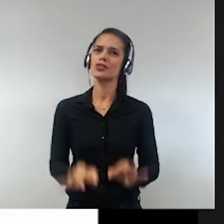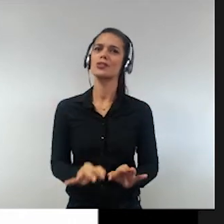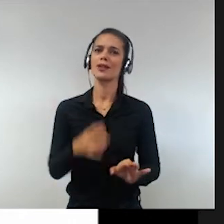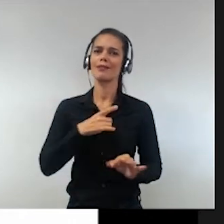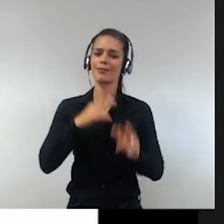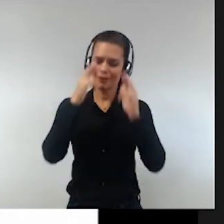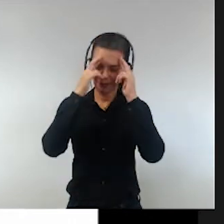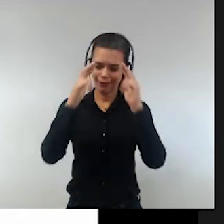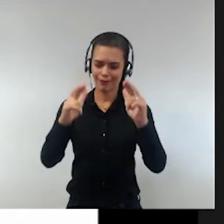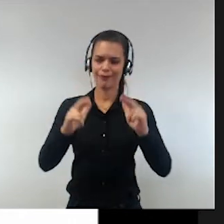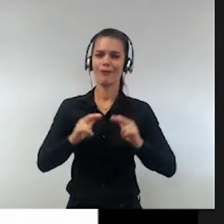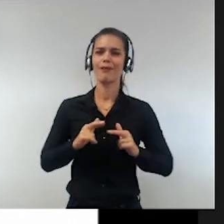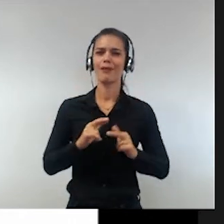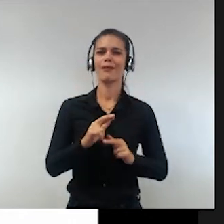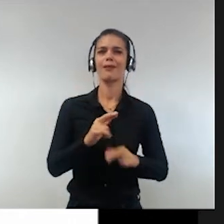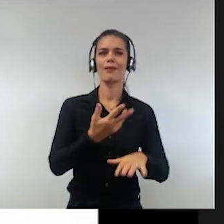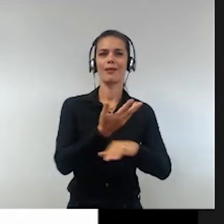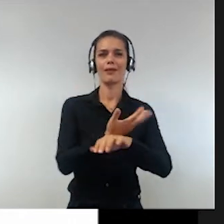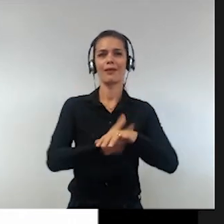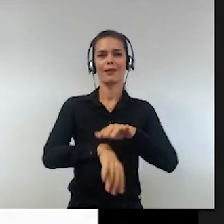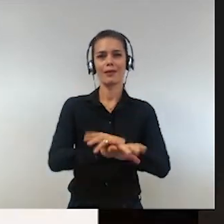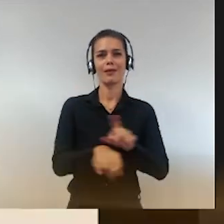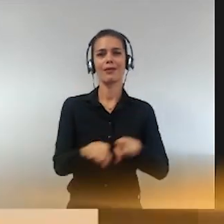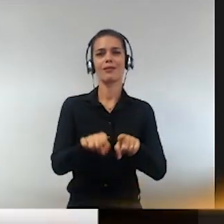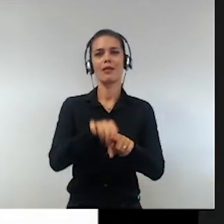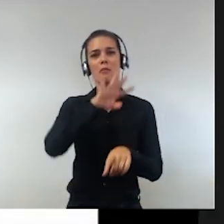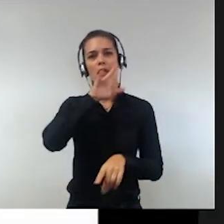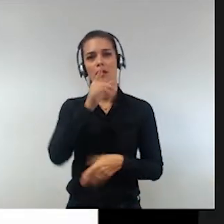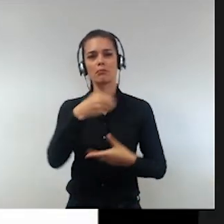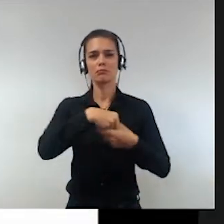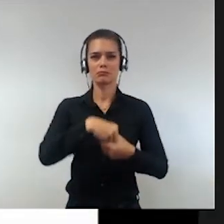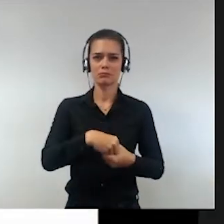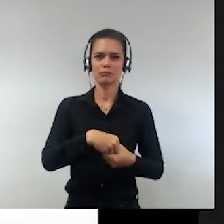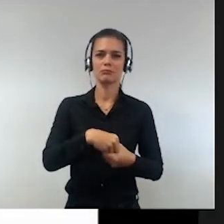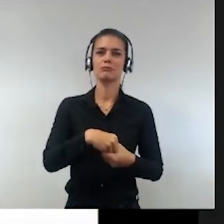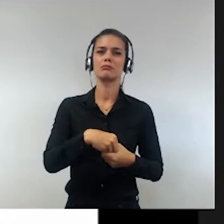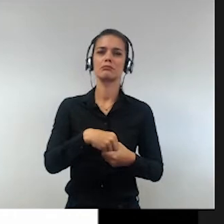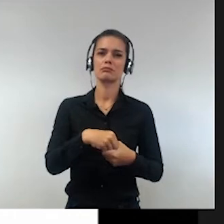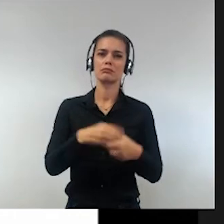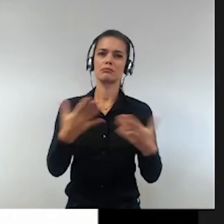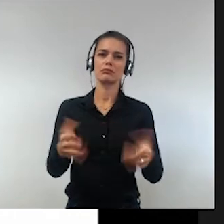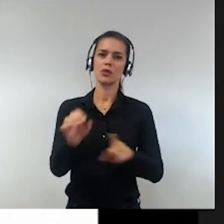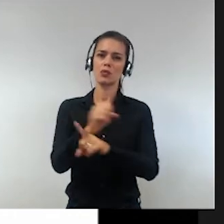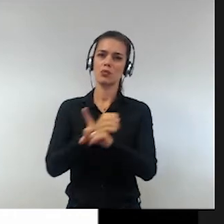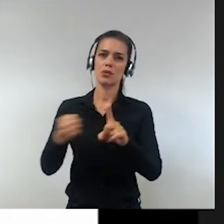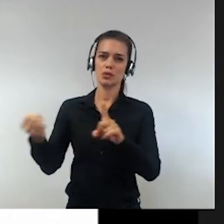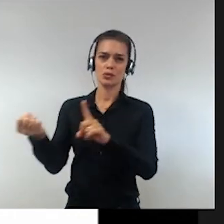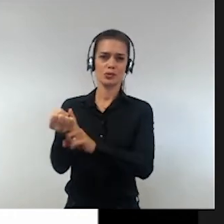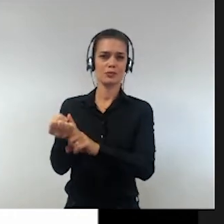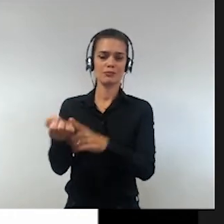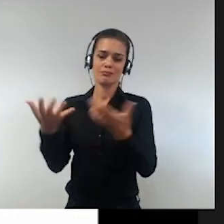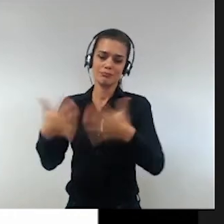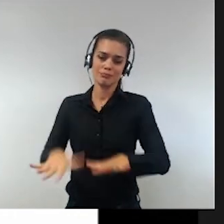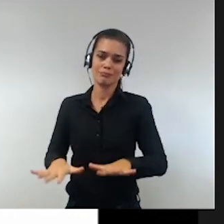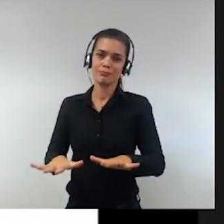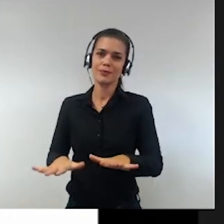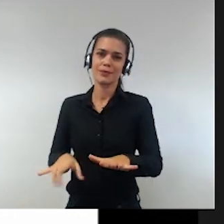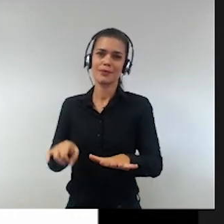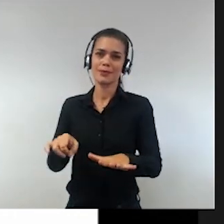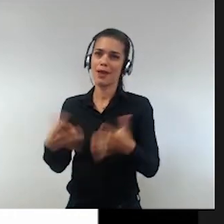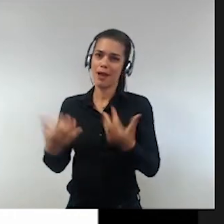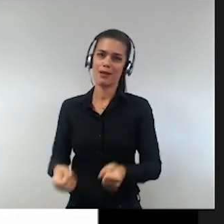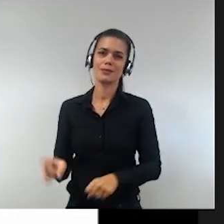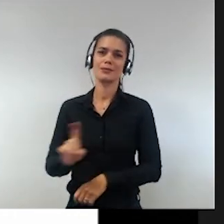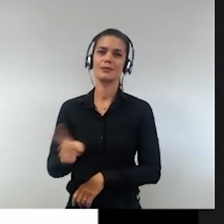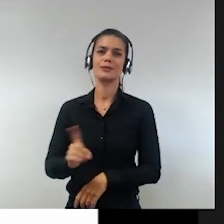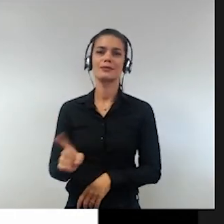respeita o meio ambiente e os animais que estão neles inseridos. Ao contrário do senso, uma sociedade que assim não pratica é uma sociedade,